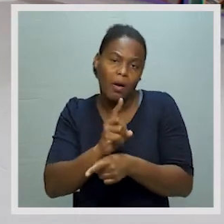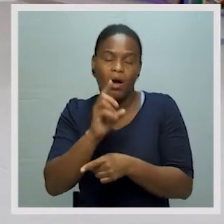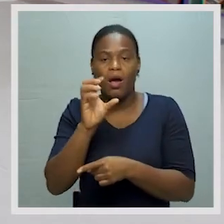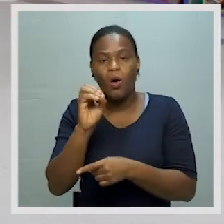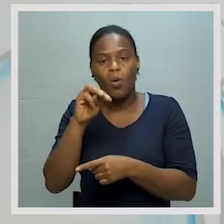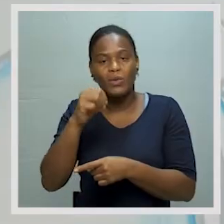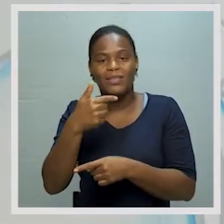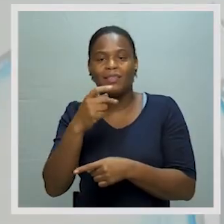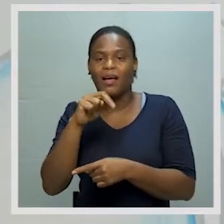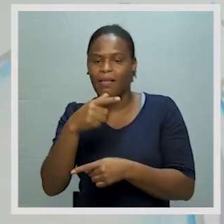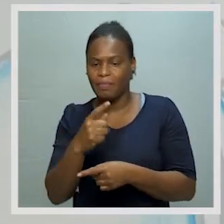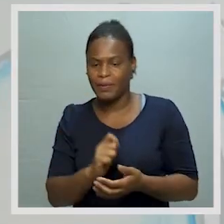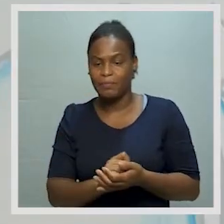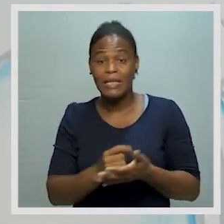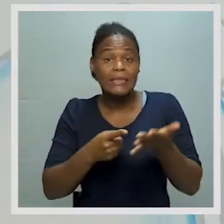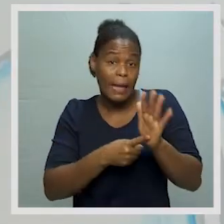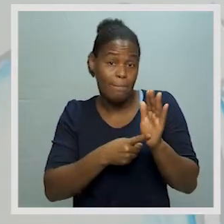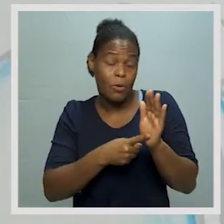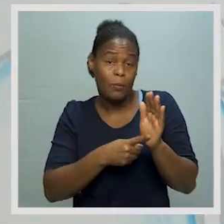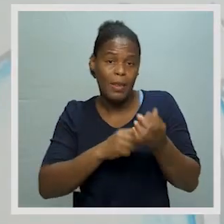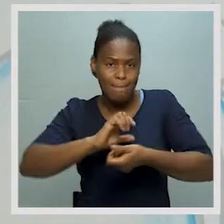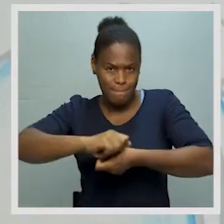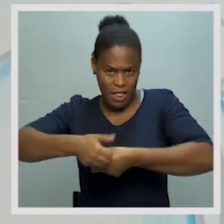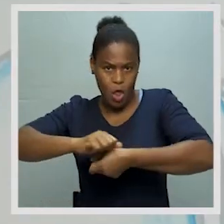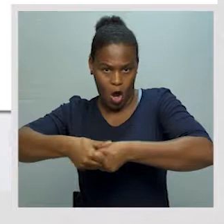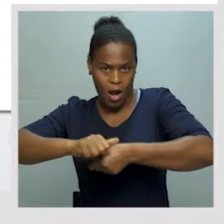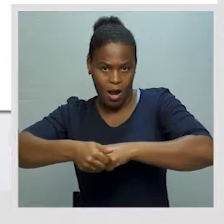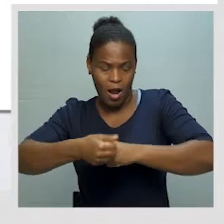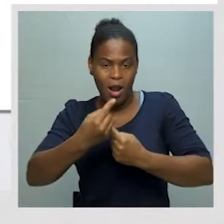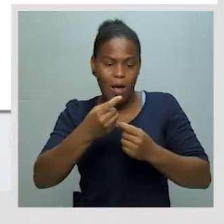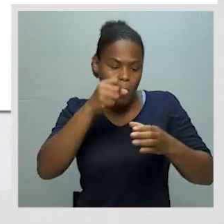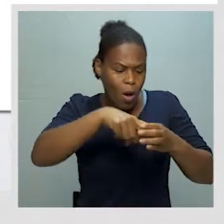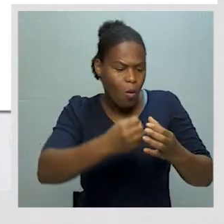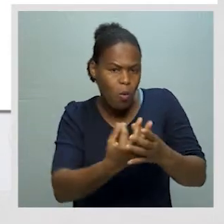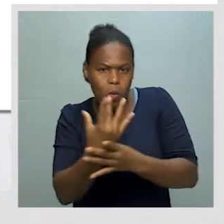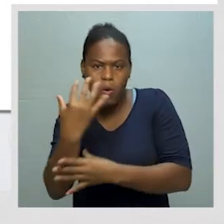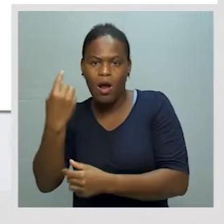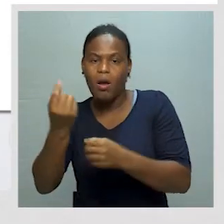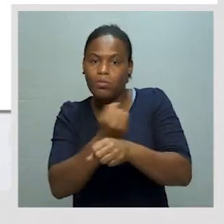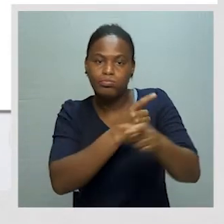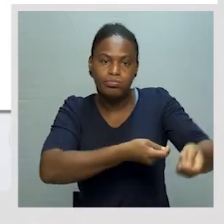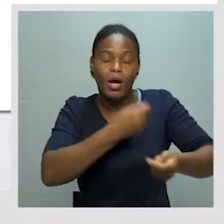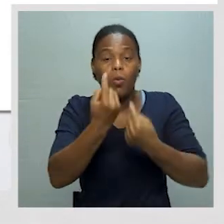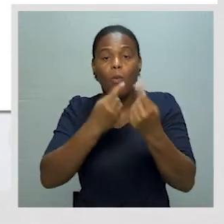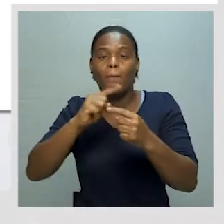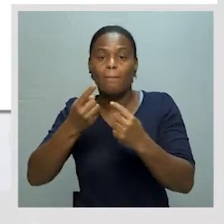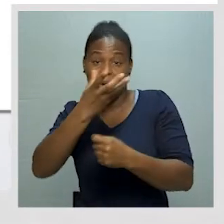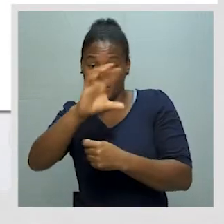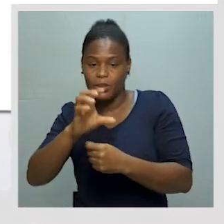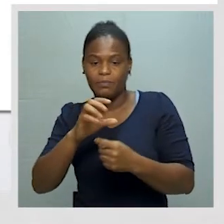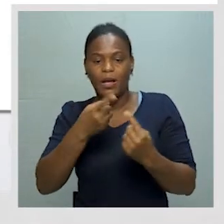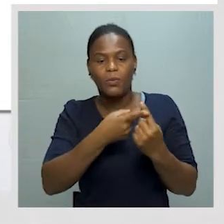supor que nós temos produção de mandioca num determinado país, nos anos de 2016,